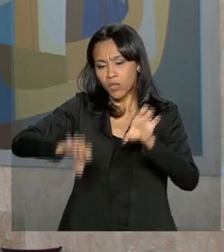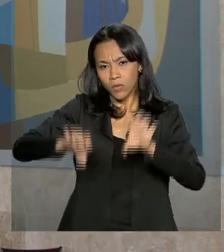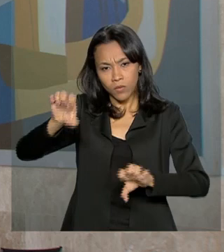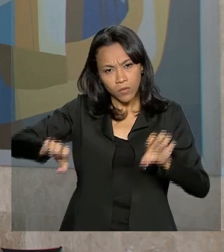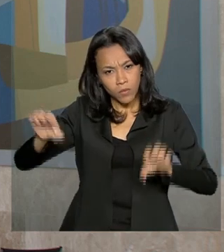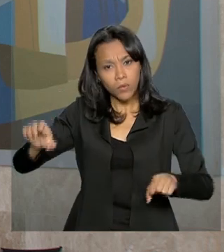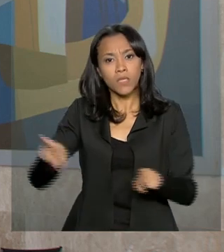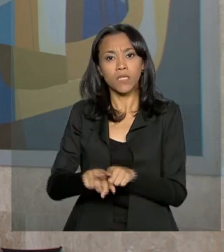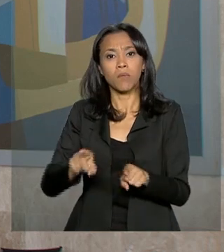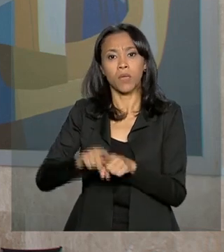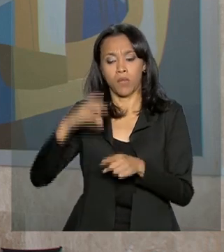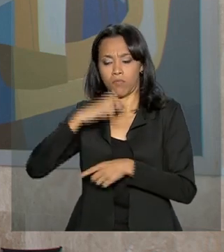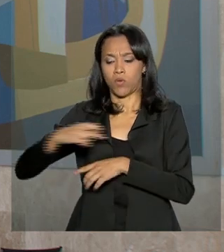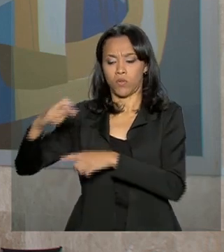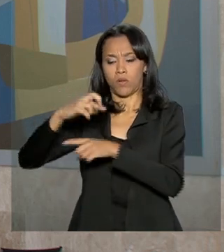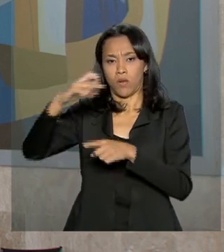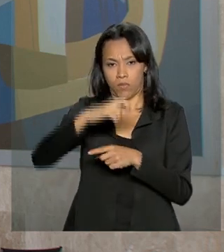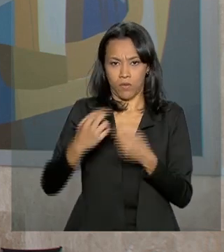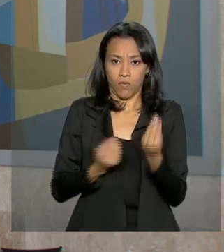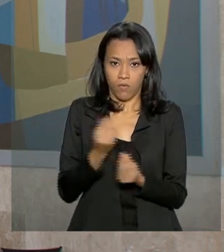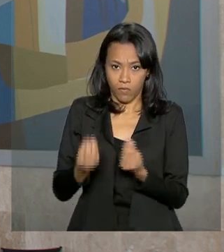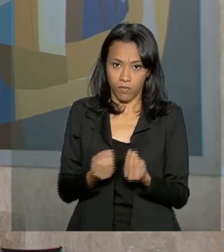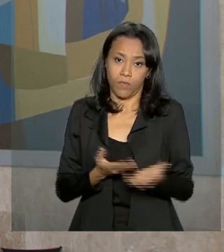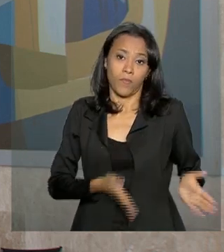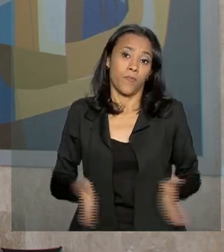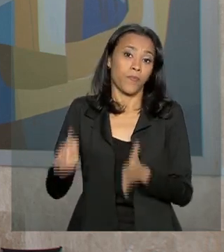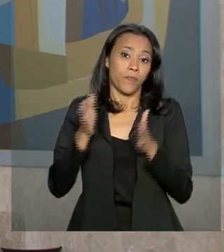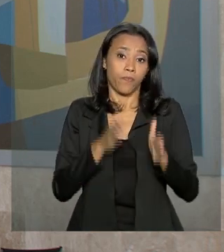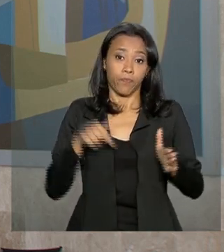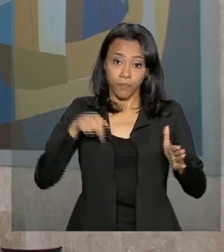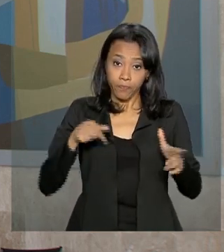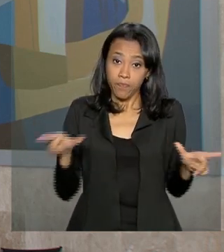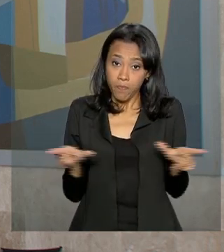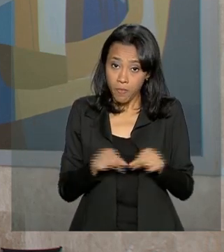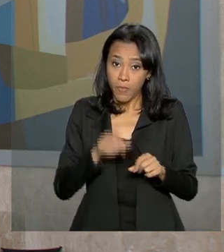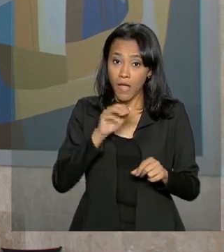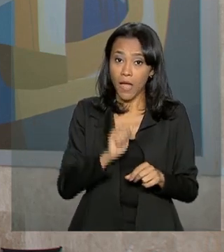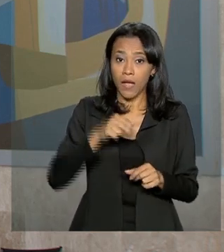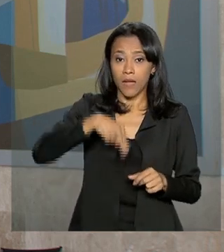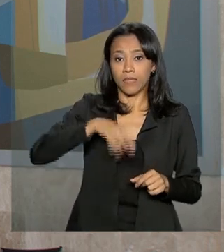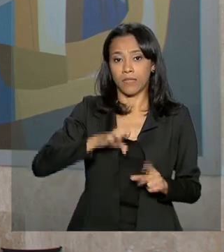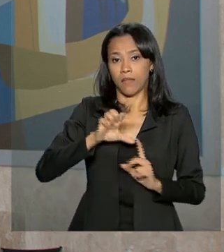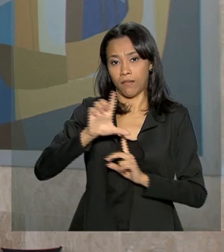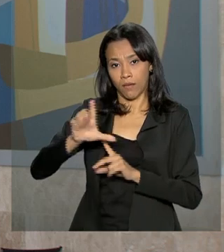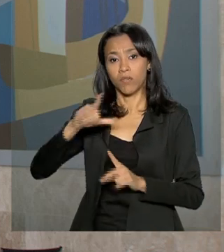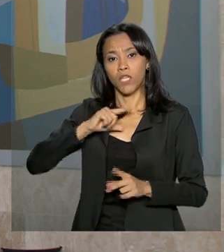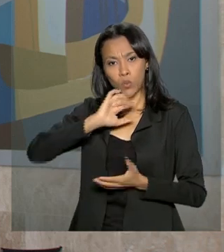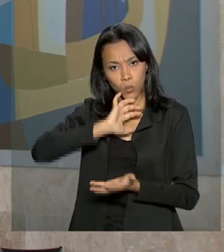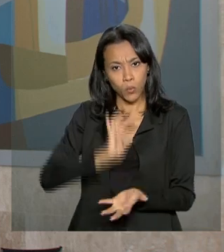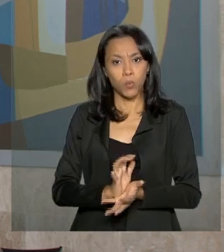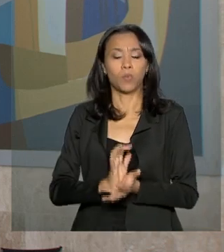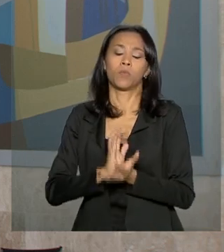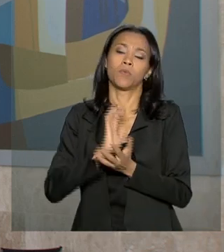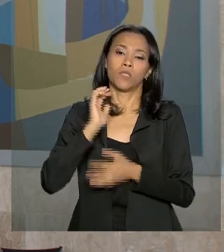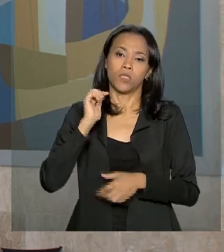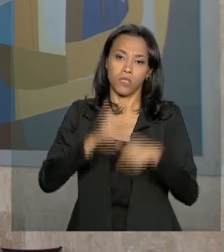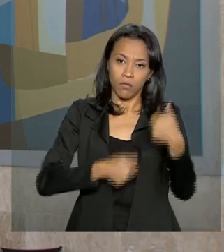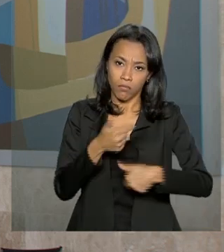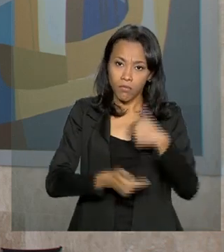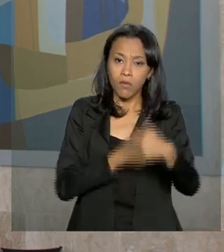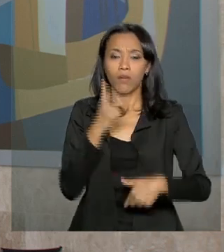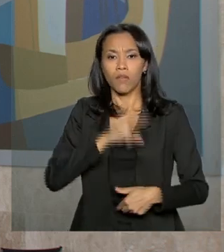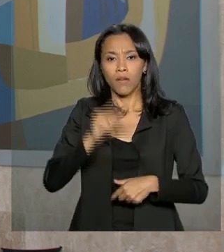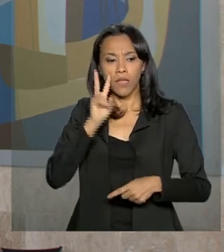e monitoramento. A agência vai inspecionar com equipe própria e apoio de agentes credenciados